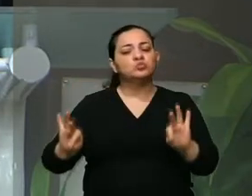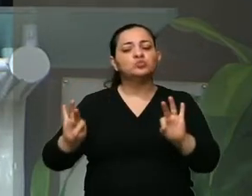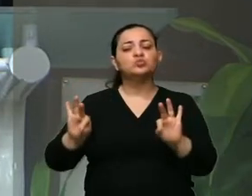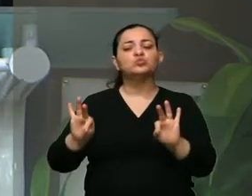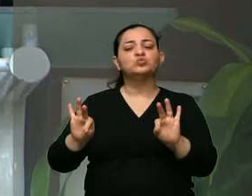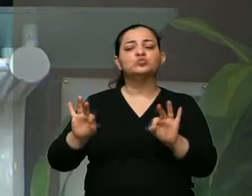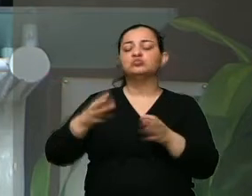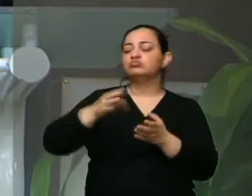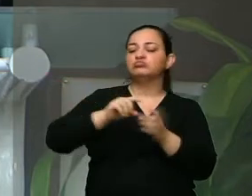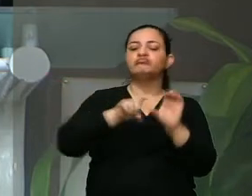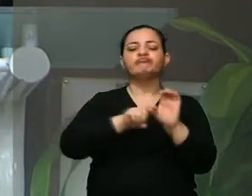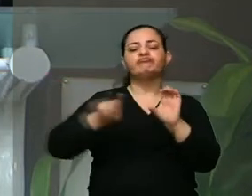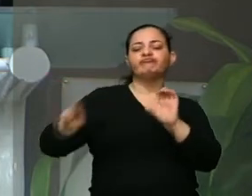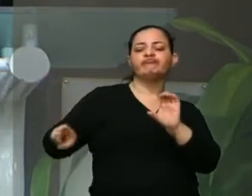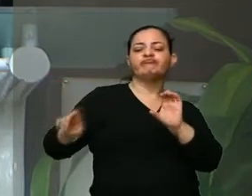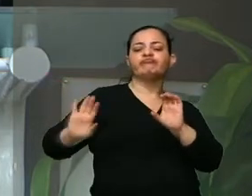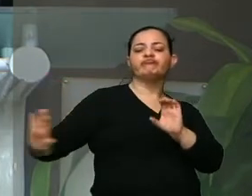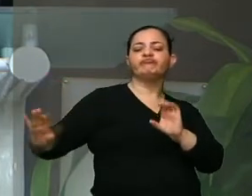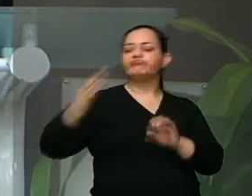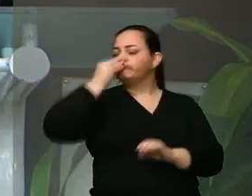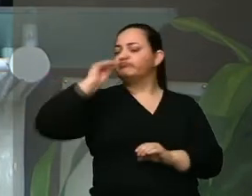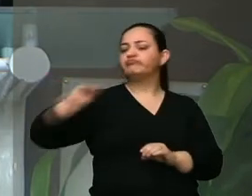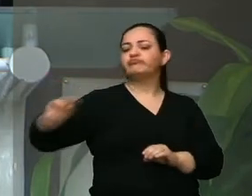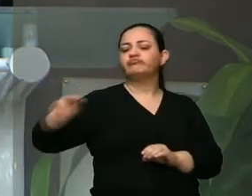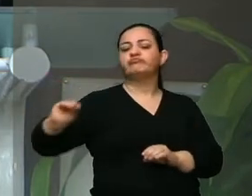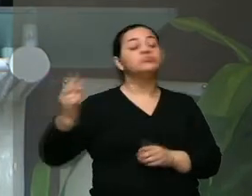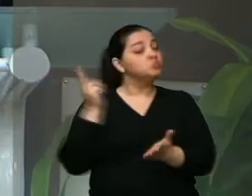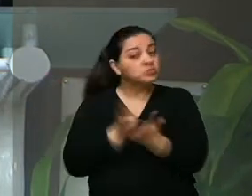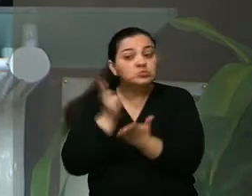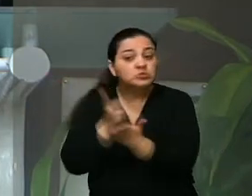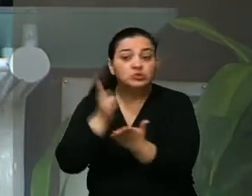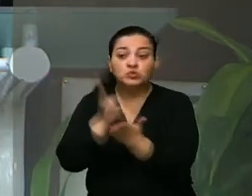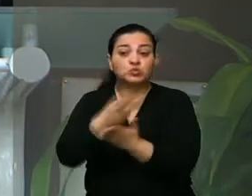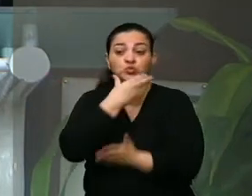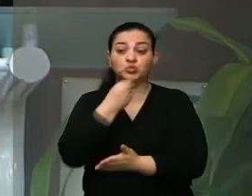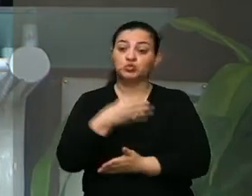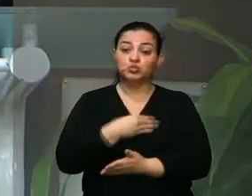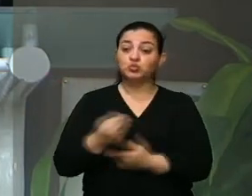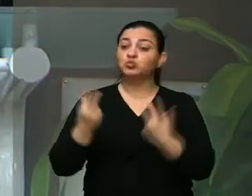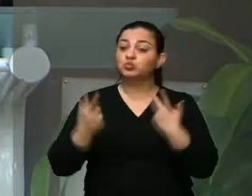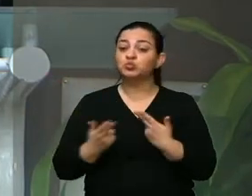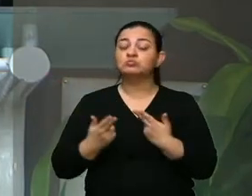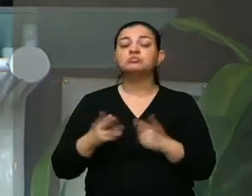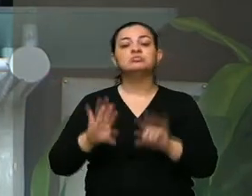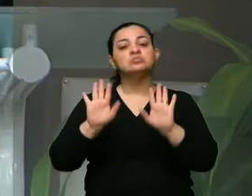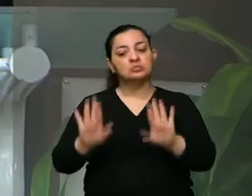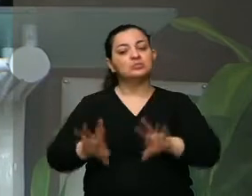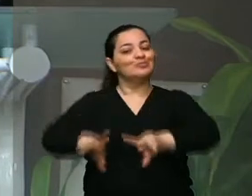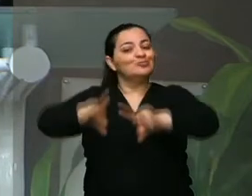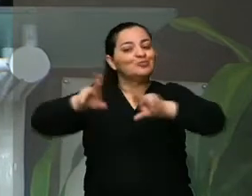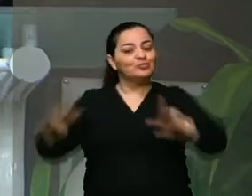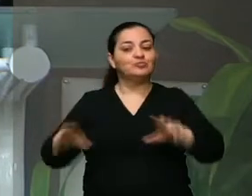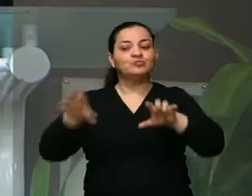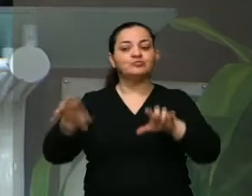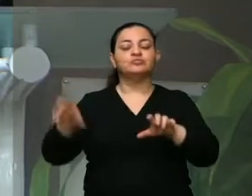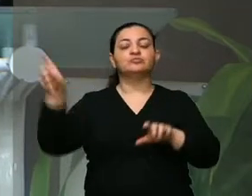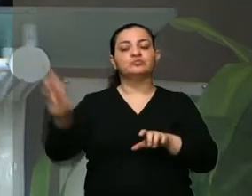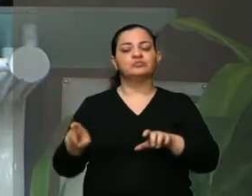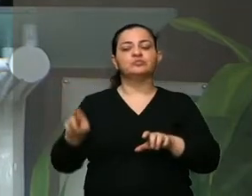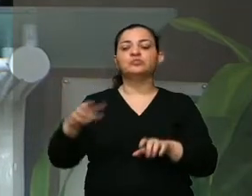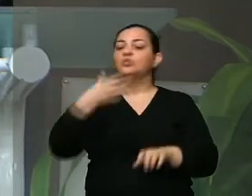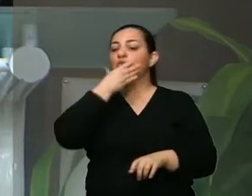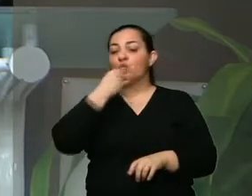excluído e ele sempre foi um filho então a diferença em ser um